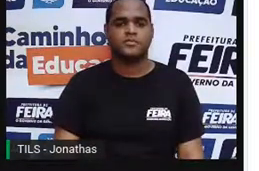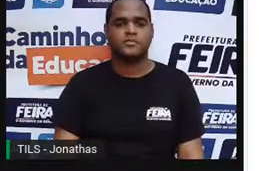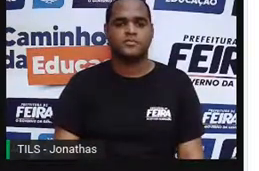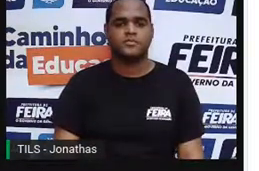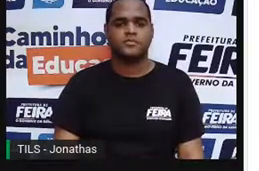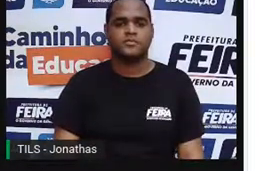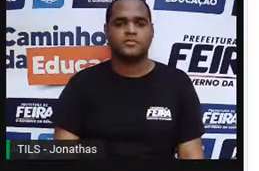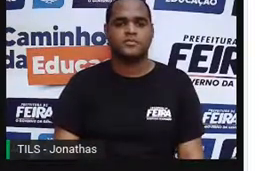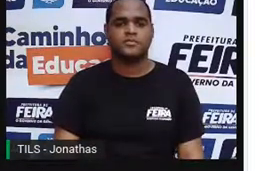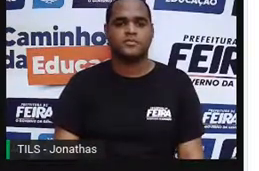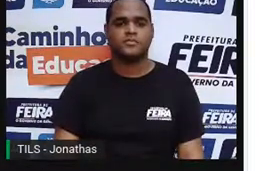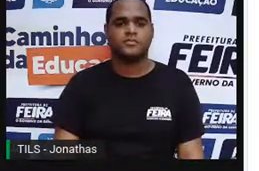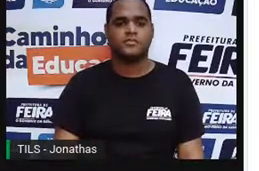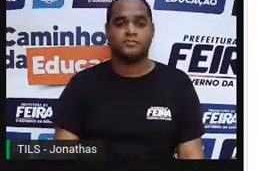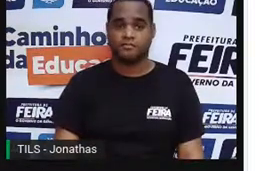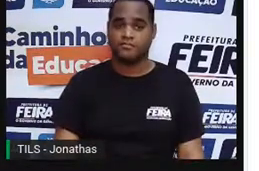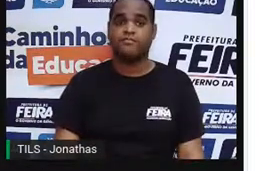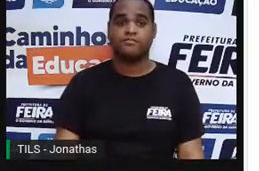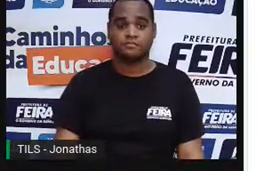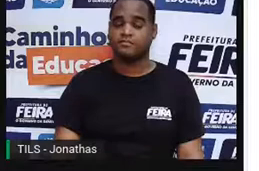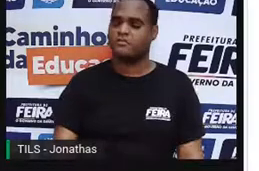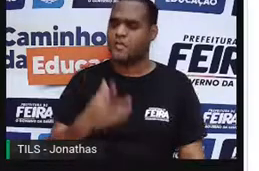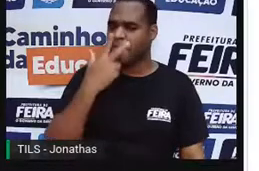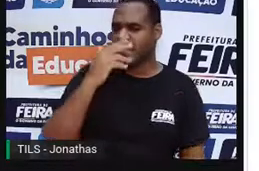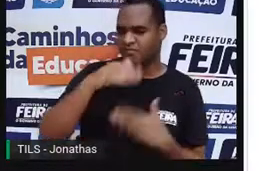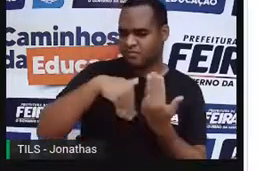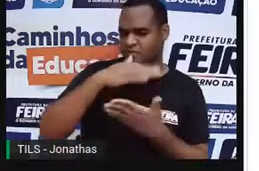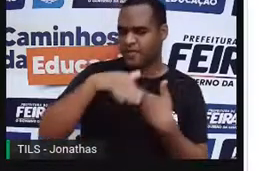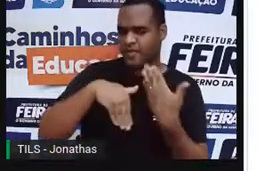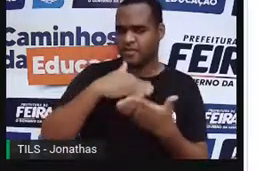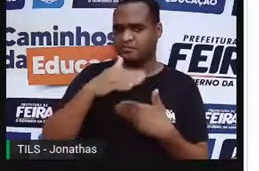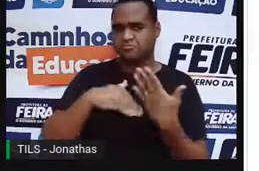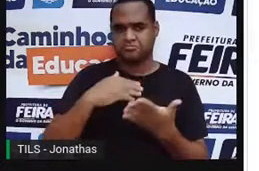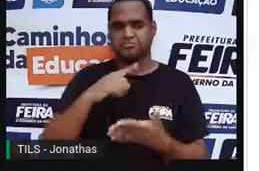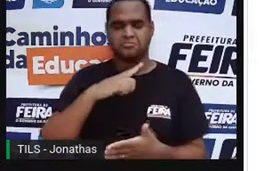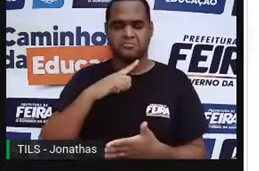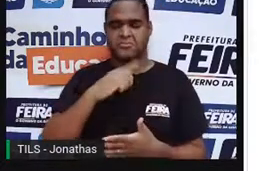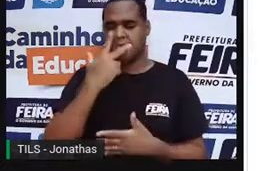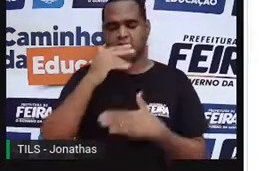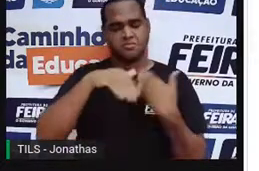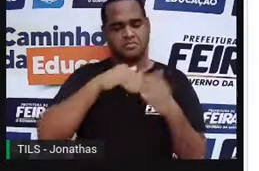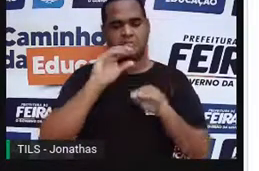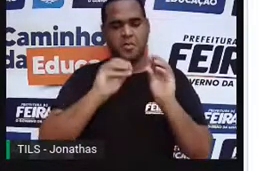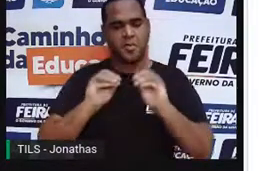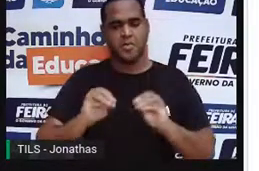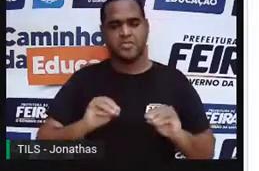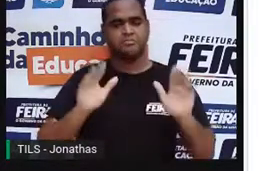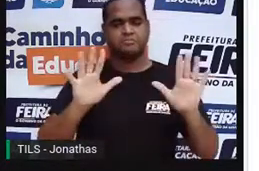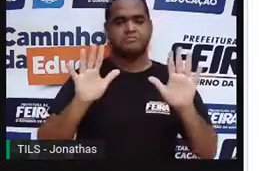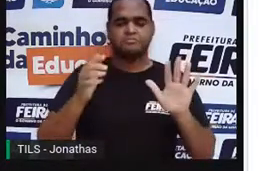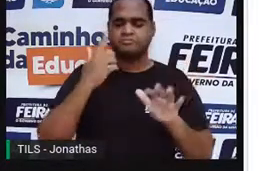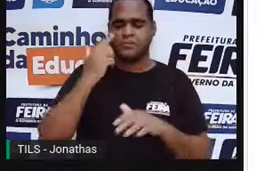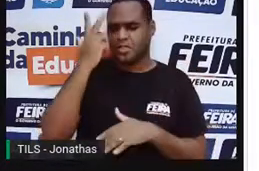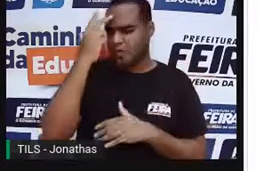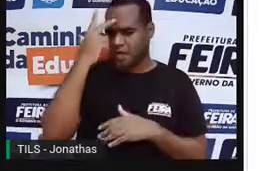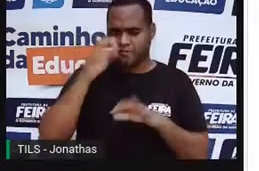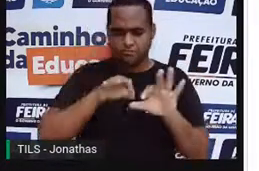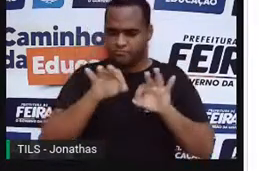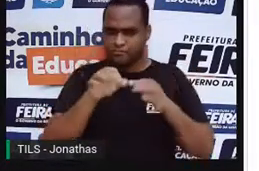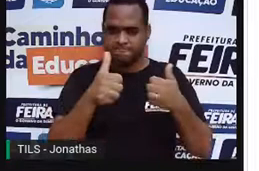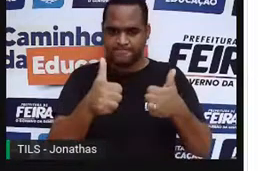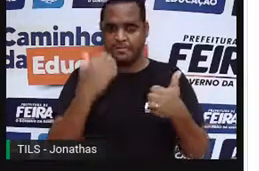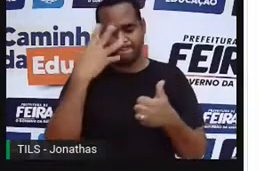Oi Tá meio bagunçado sim né eu fui colocando aqui aleatóriamente mas a gente vai deixar essa aqui bem